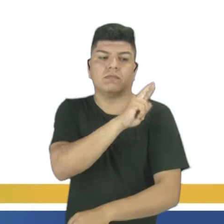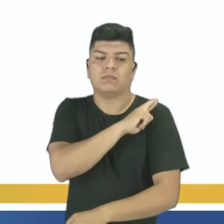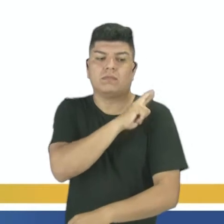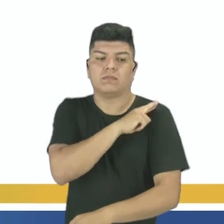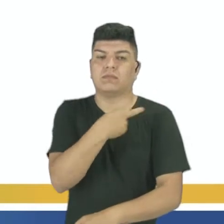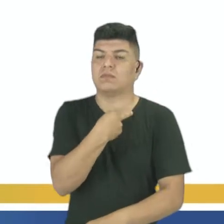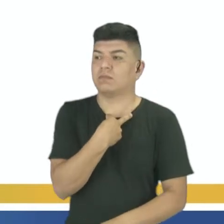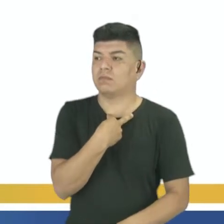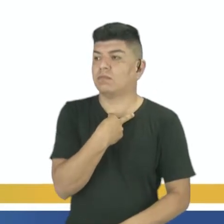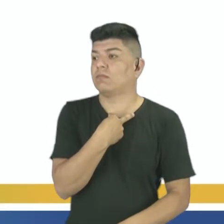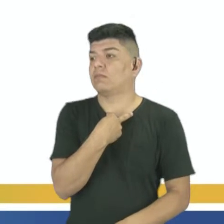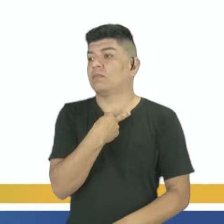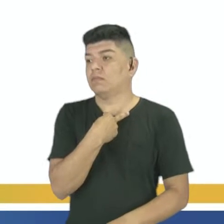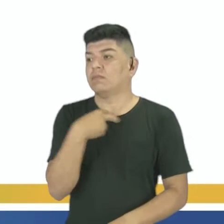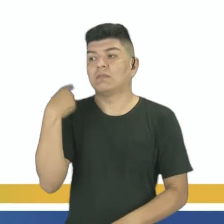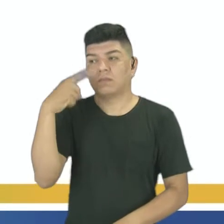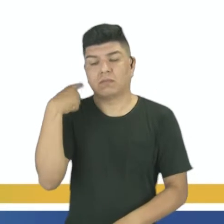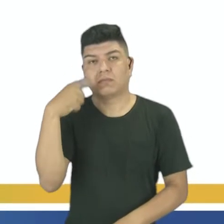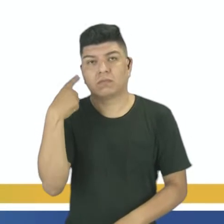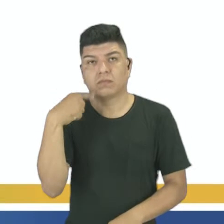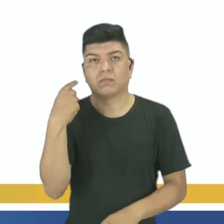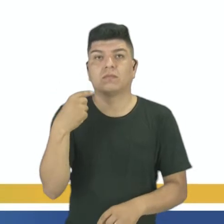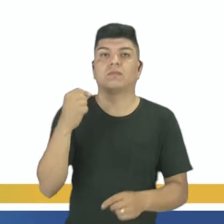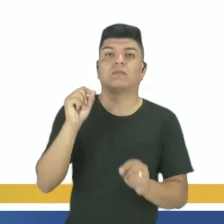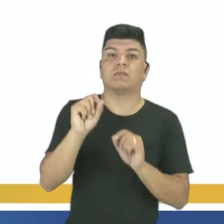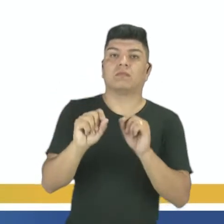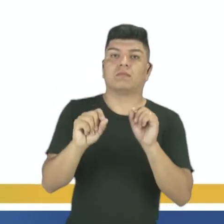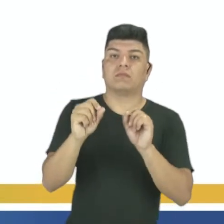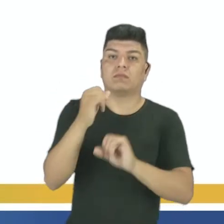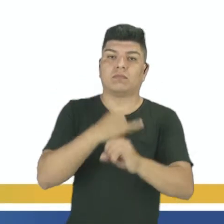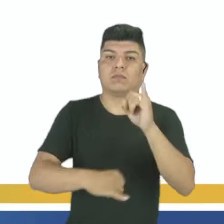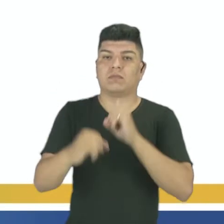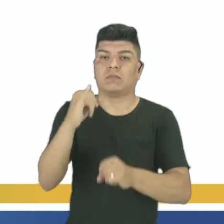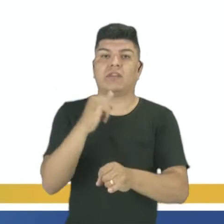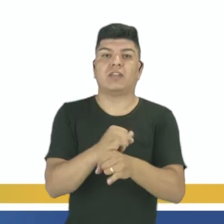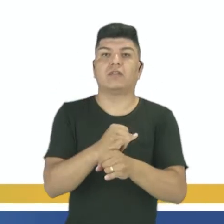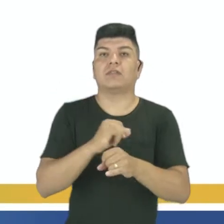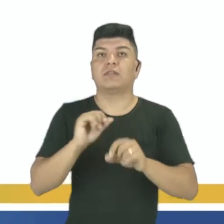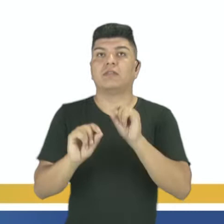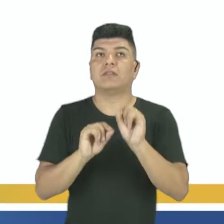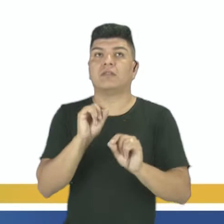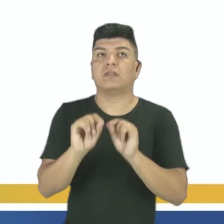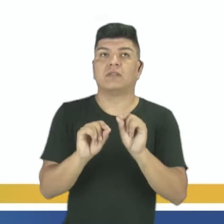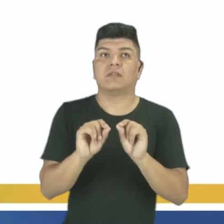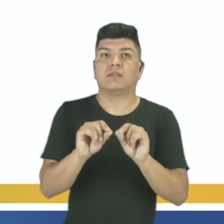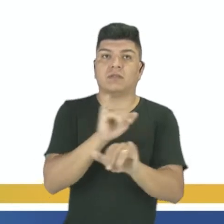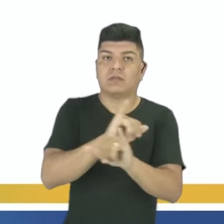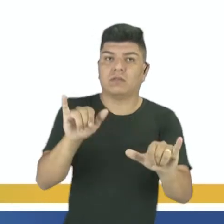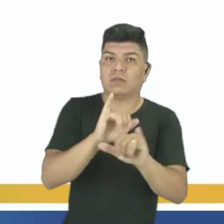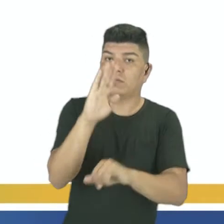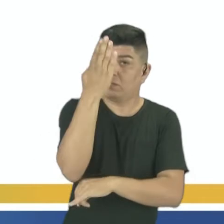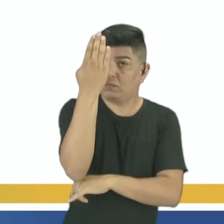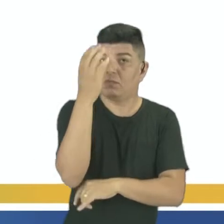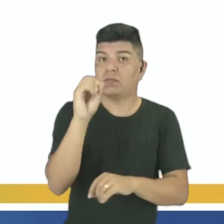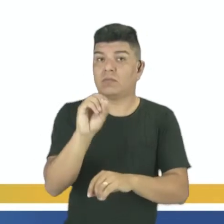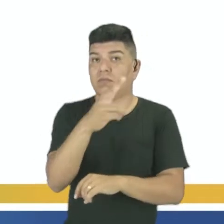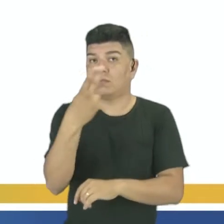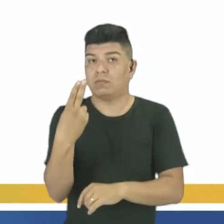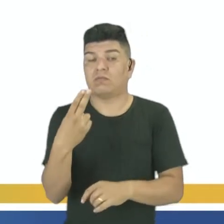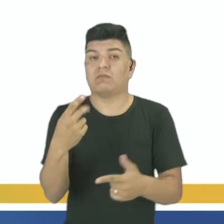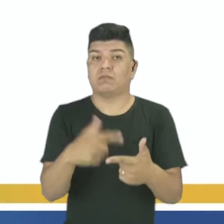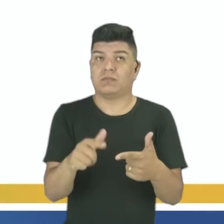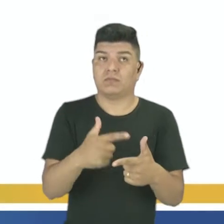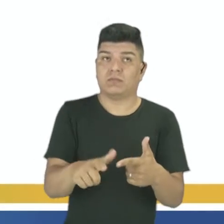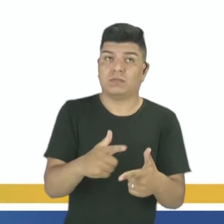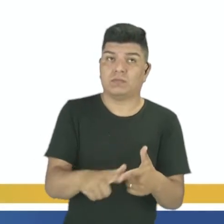responsabilização de provedores de conteúdo nas redes sociais em caso de divulgação de informações falsas, ilegais ou